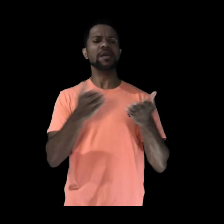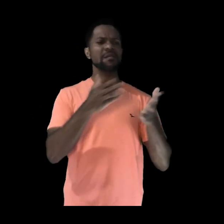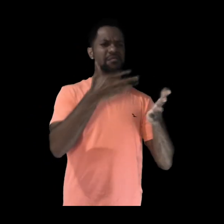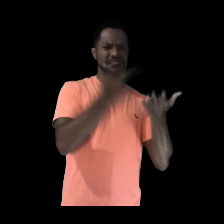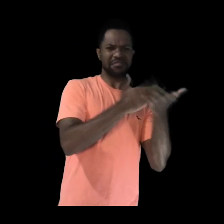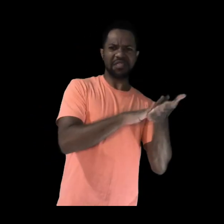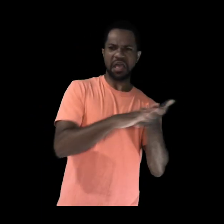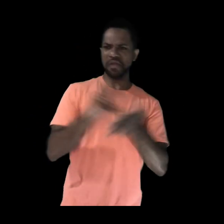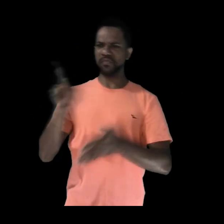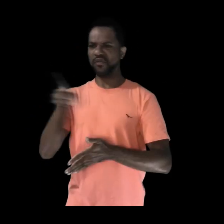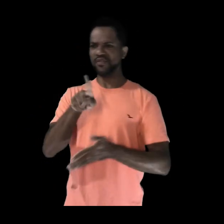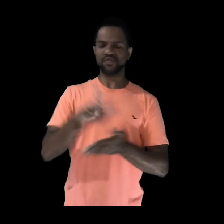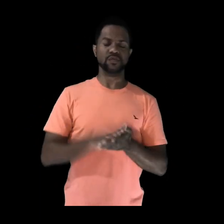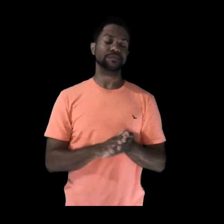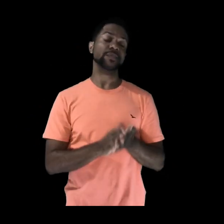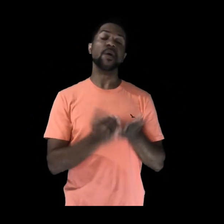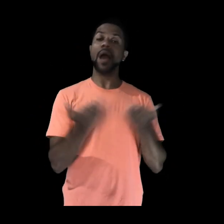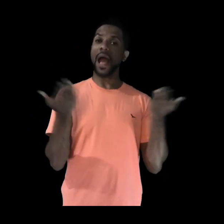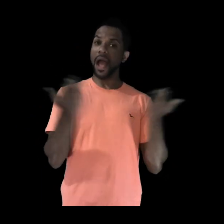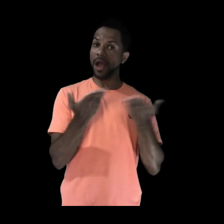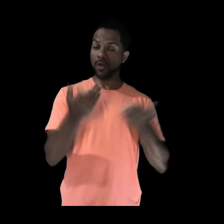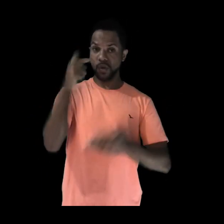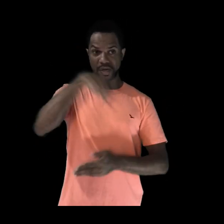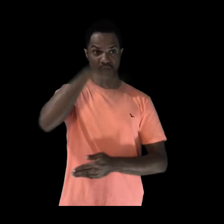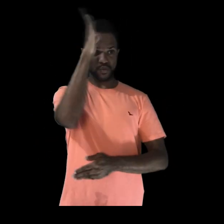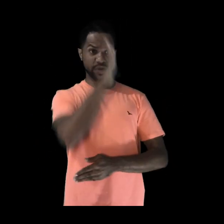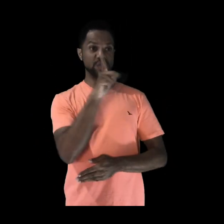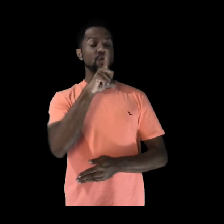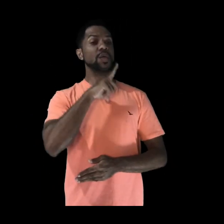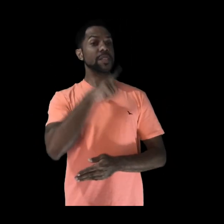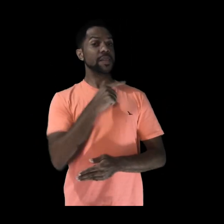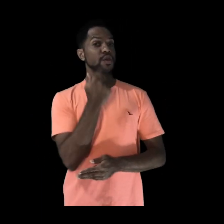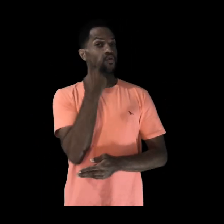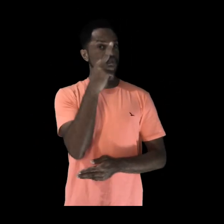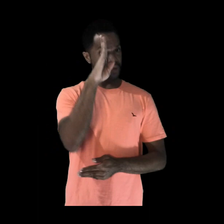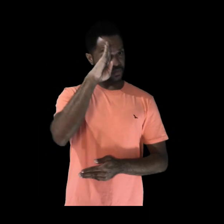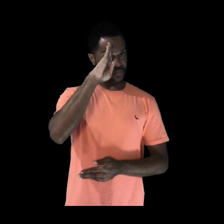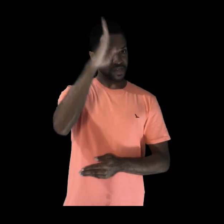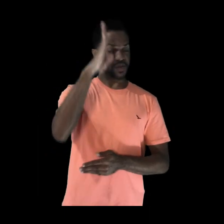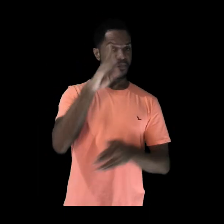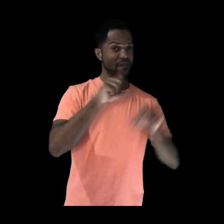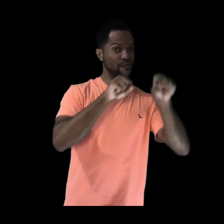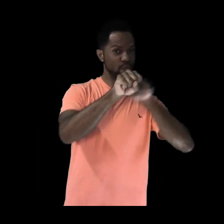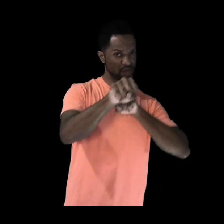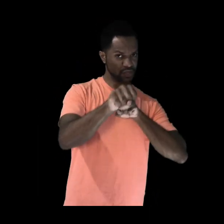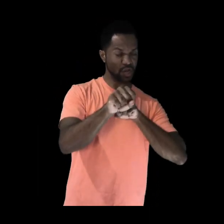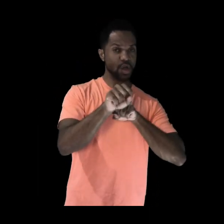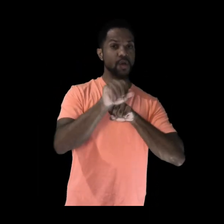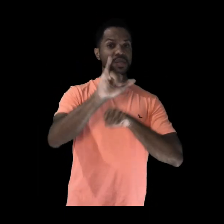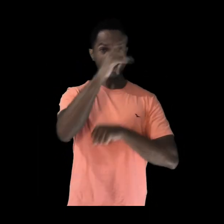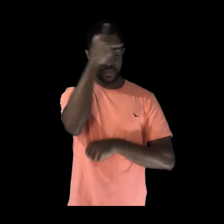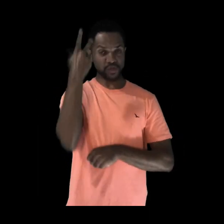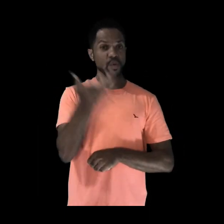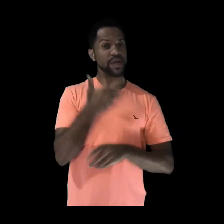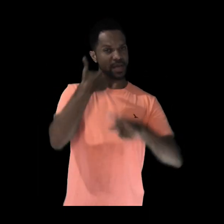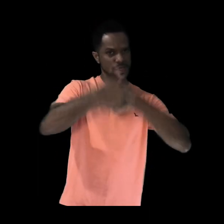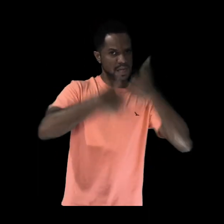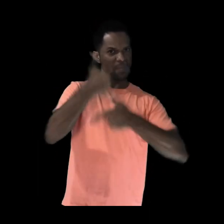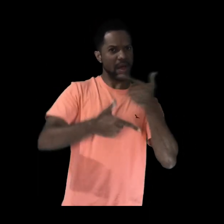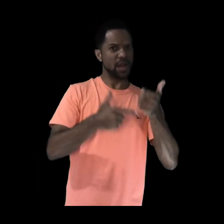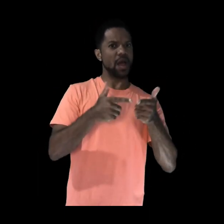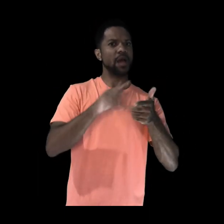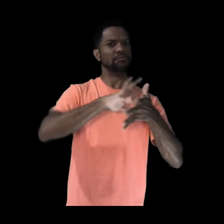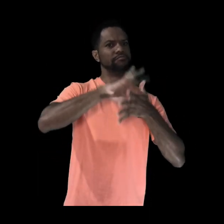diferentes? Pois bem, atualmente no Brasil nós temos duas principais formações para quem quer trabalhar com língua de sinais. Uma